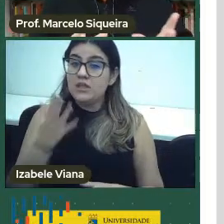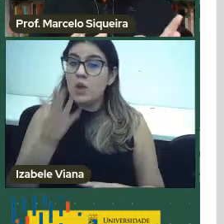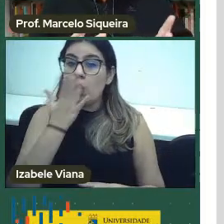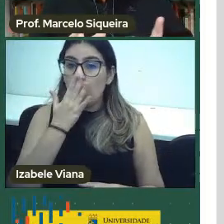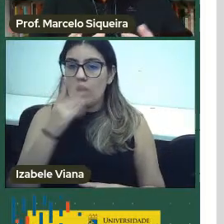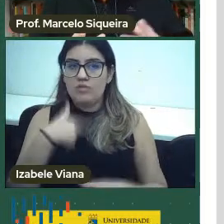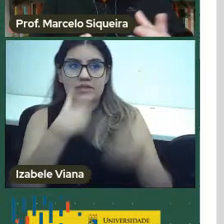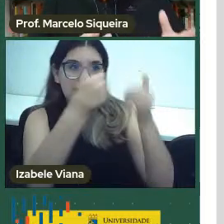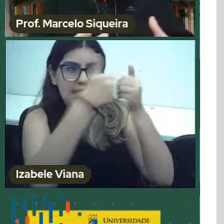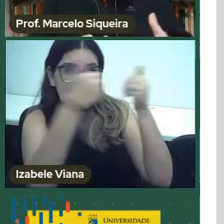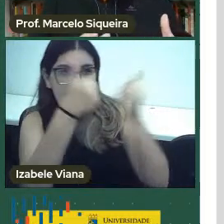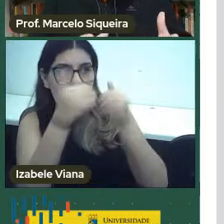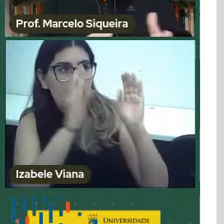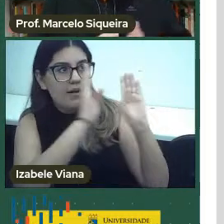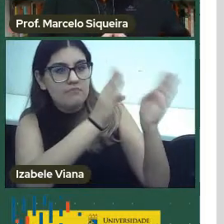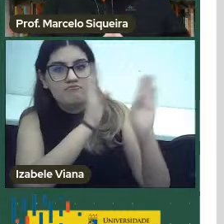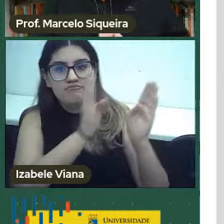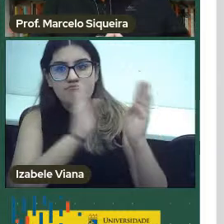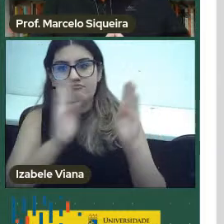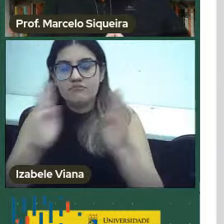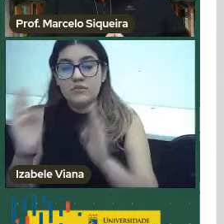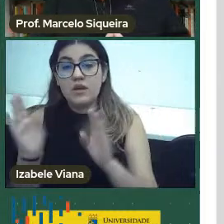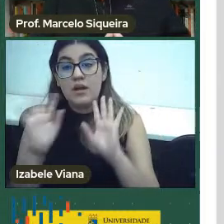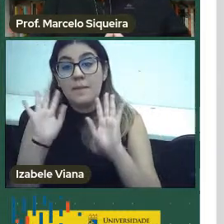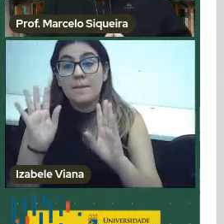mas também por